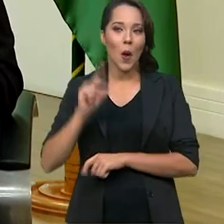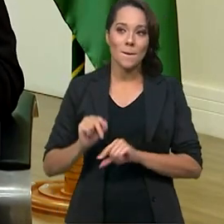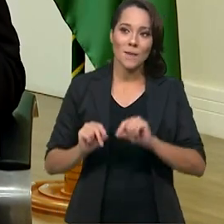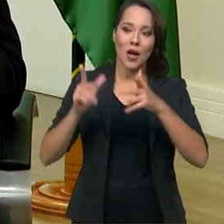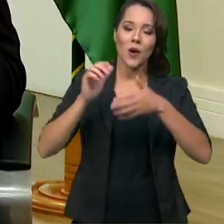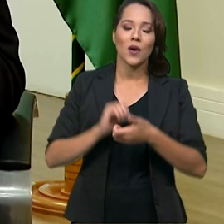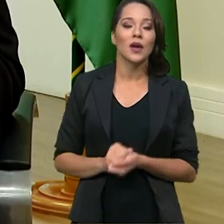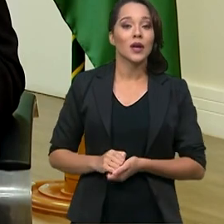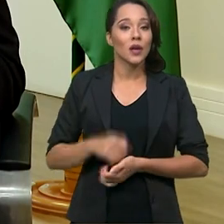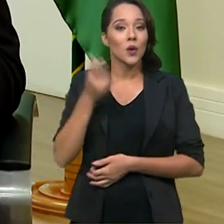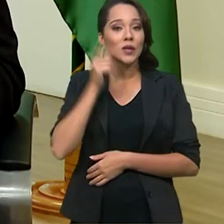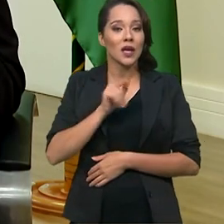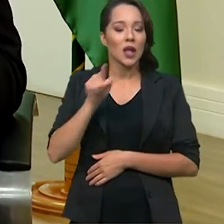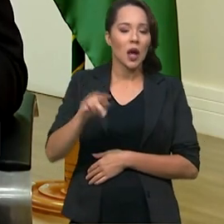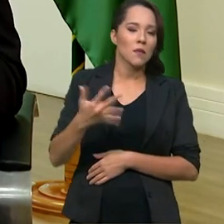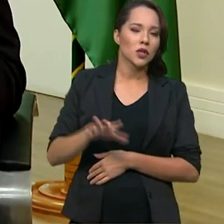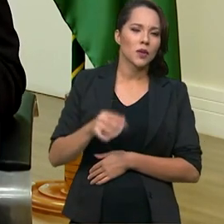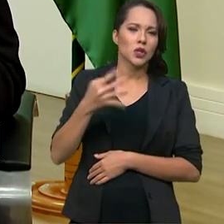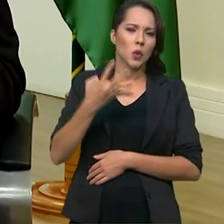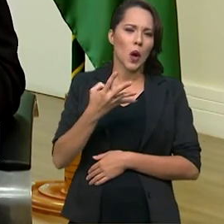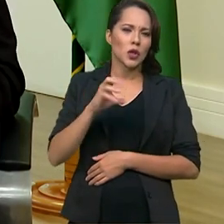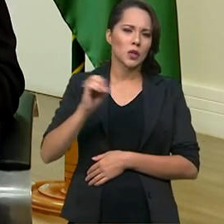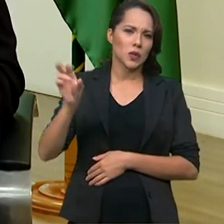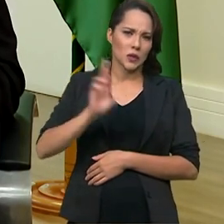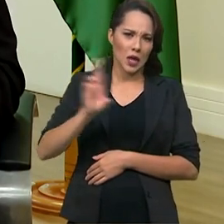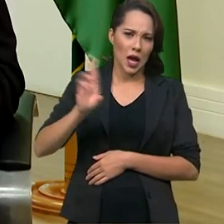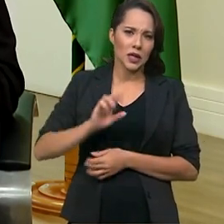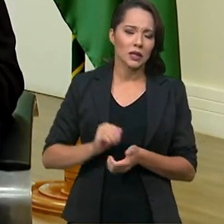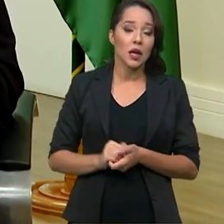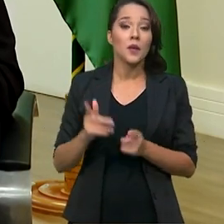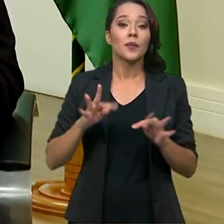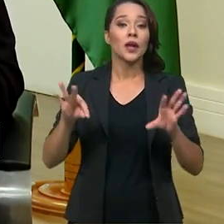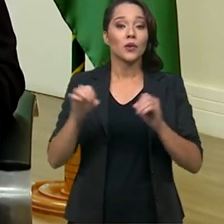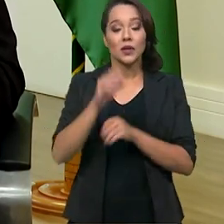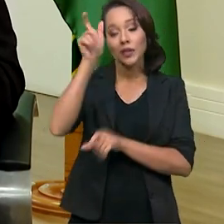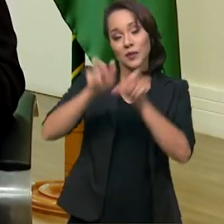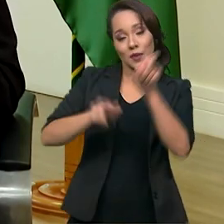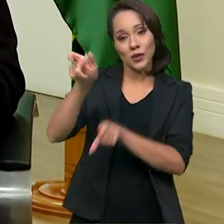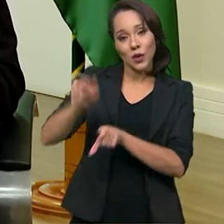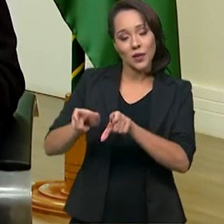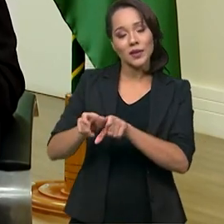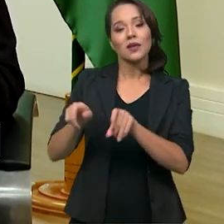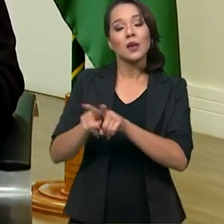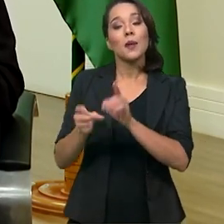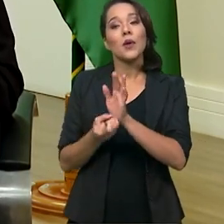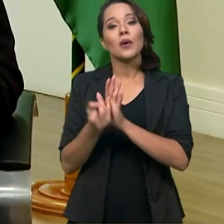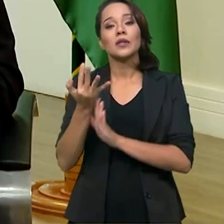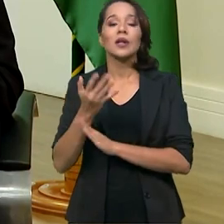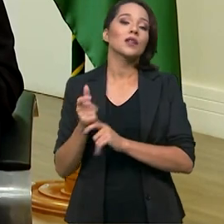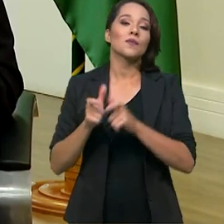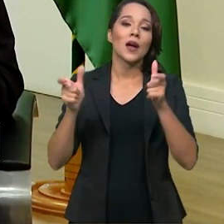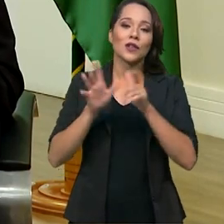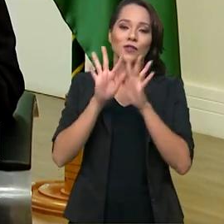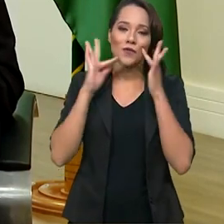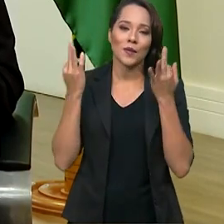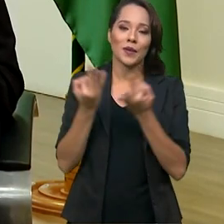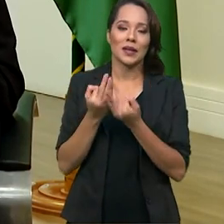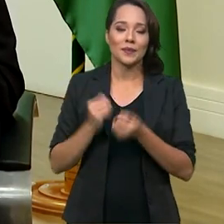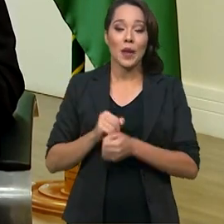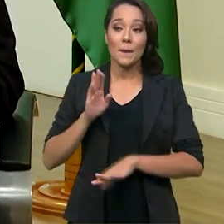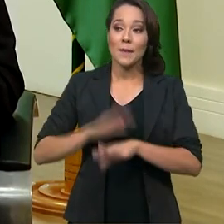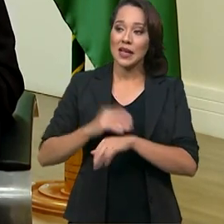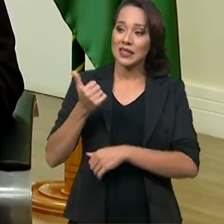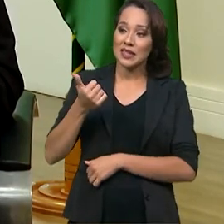maior, que chega lá no mínimo R$ 400 para todos os beneficiários e para uma quantidade maior de famílias, mais